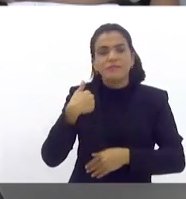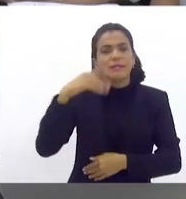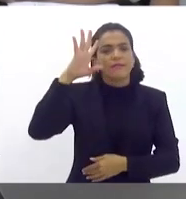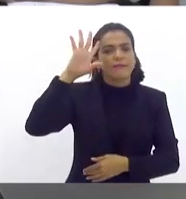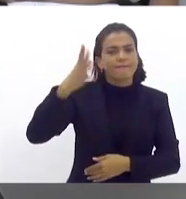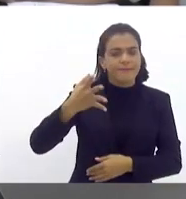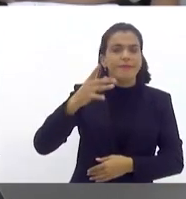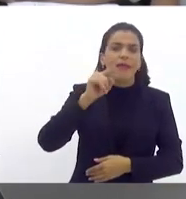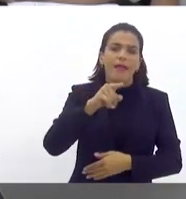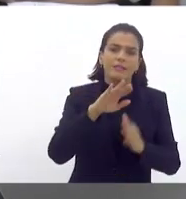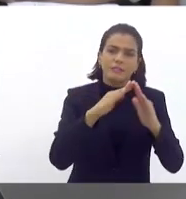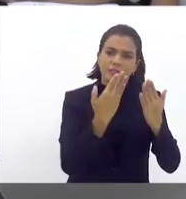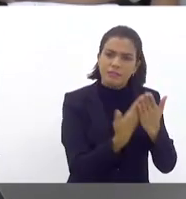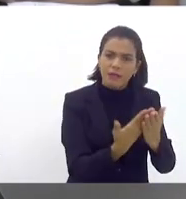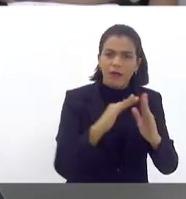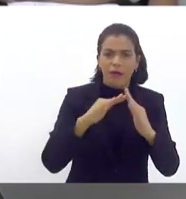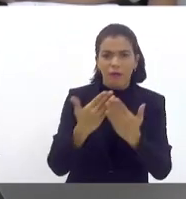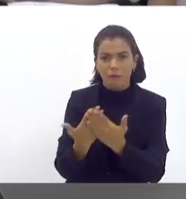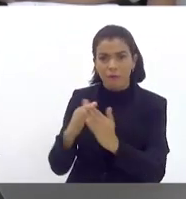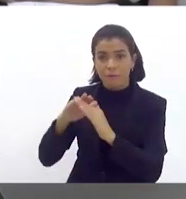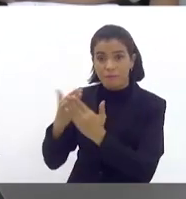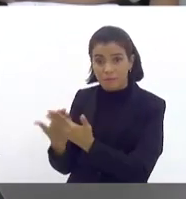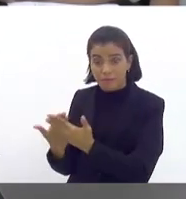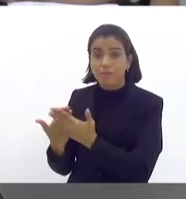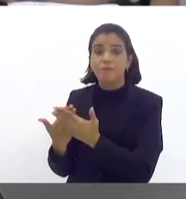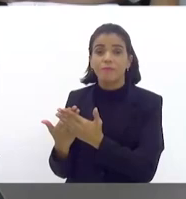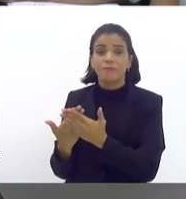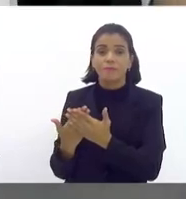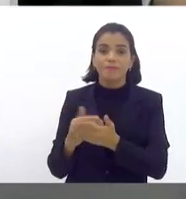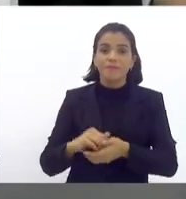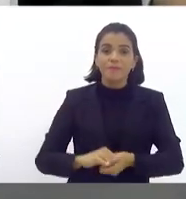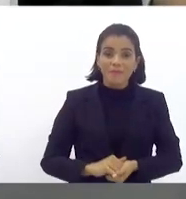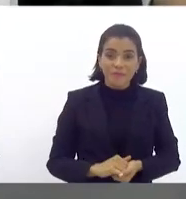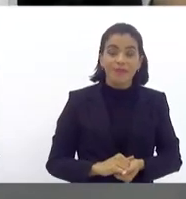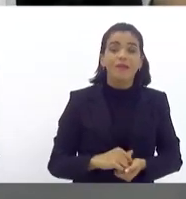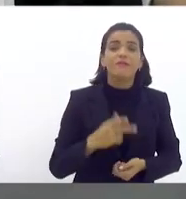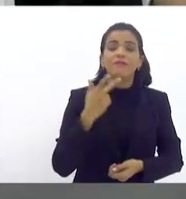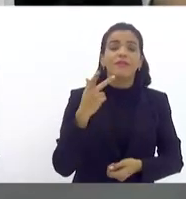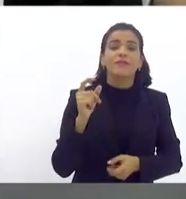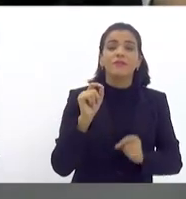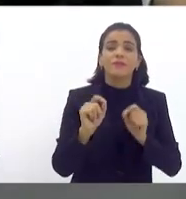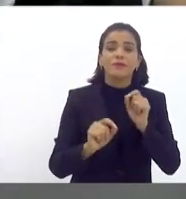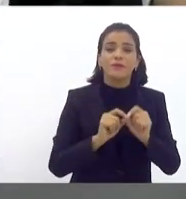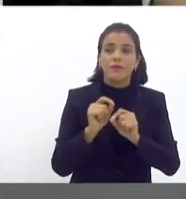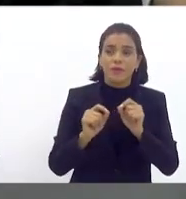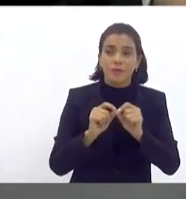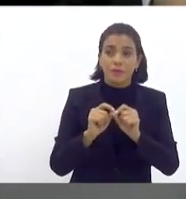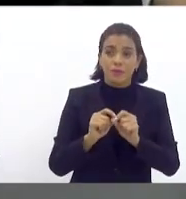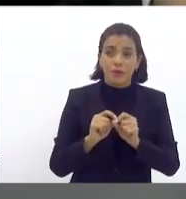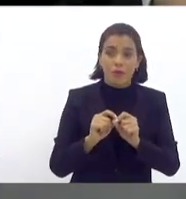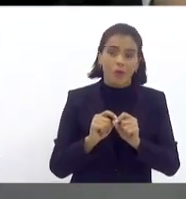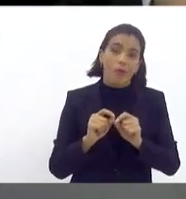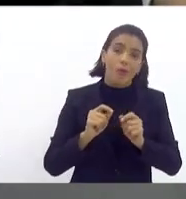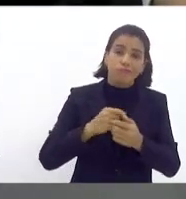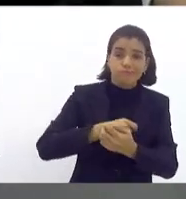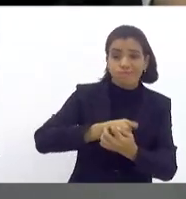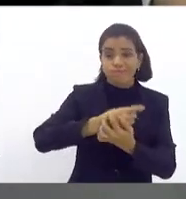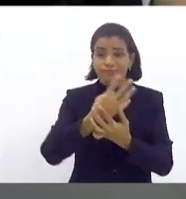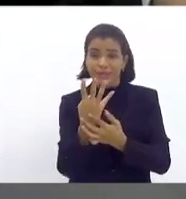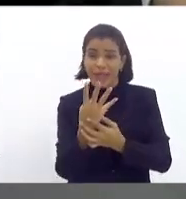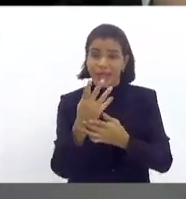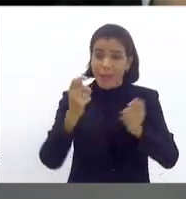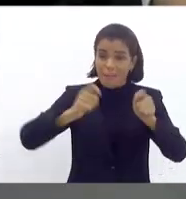que essas escolas, no fundo, ainda que seja autorizativa, está dizendo que o leque das possibilidades é